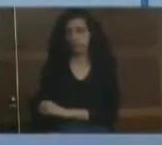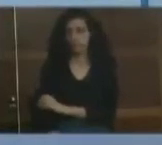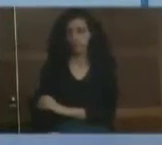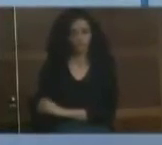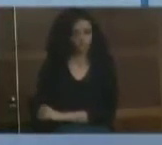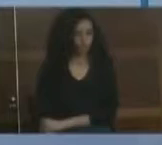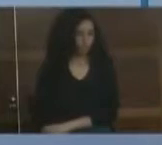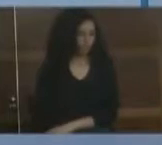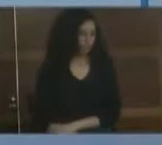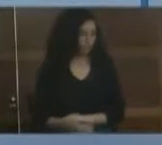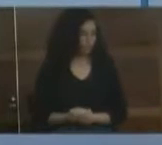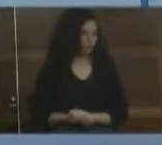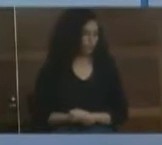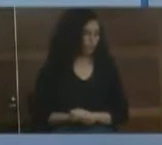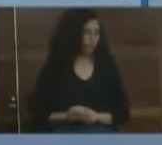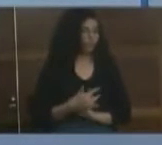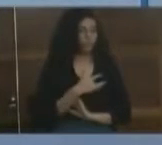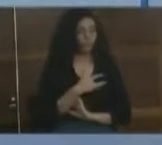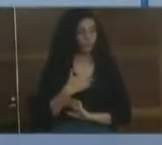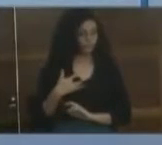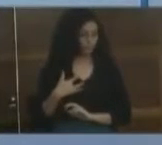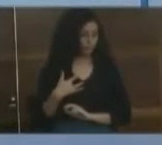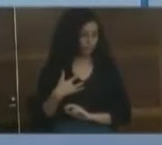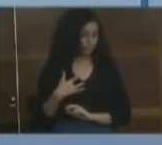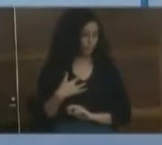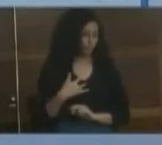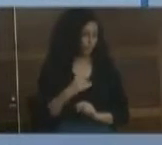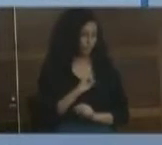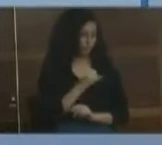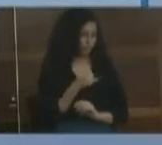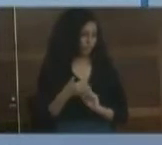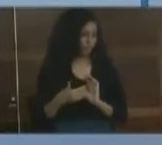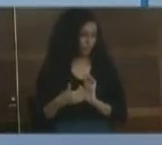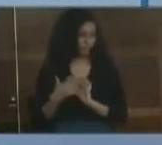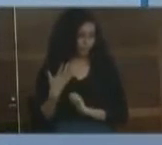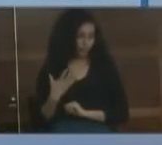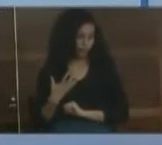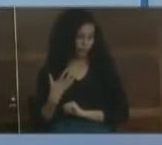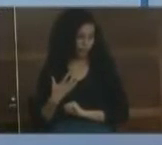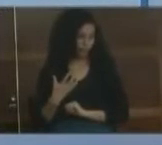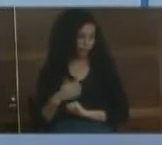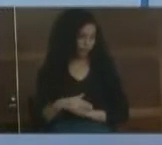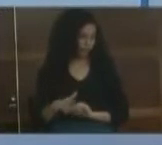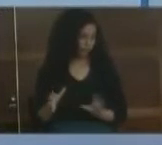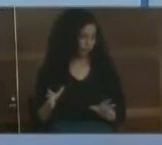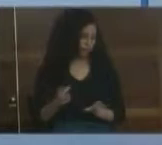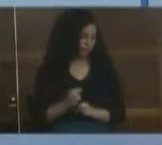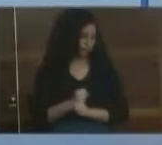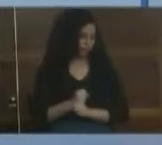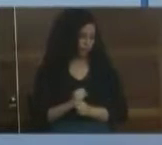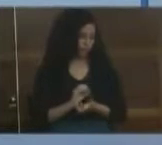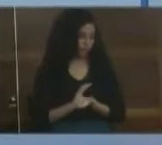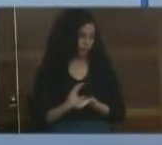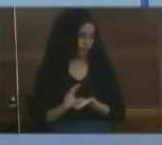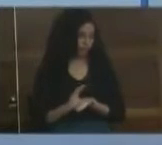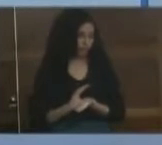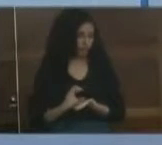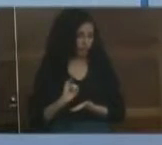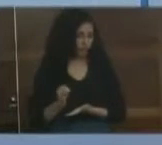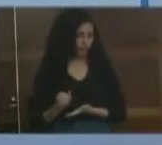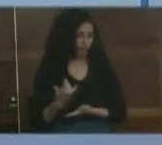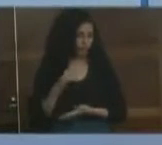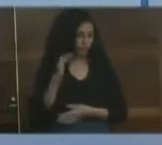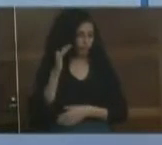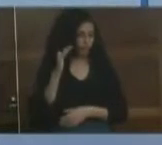a aplicação de recursos em saúde período de janeiro a dezembro de 2019 total das receitas